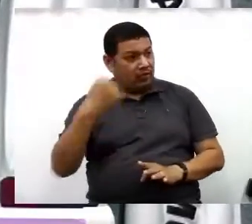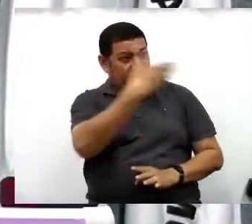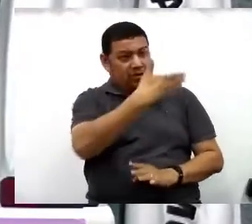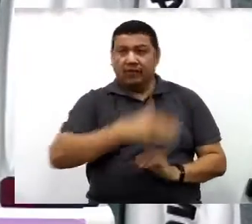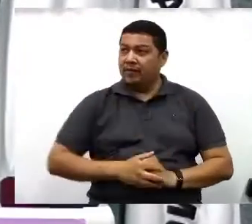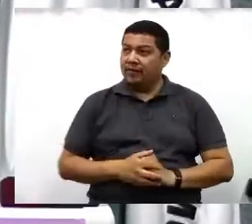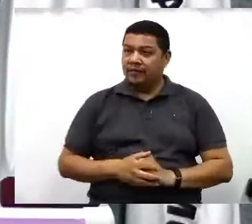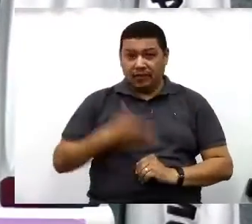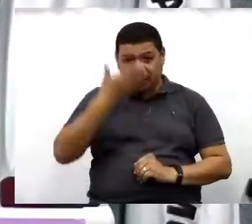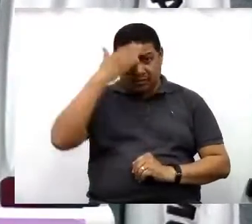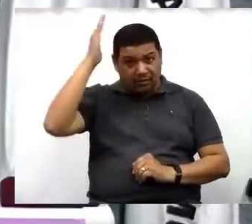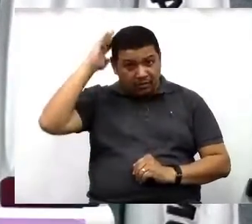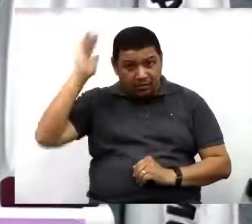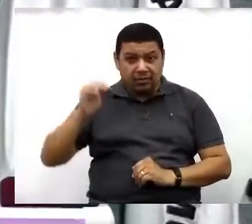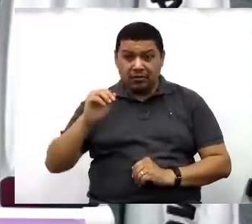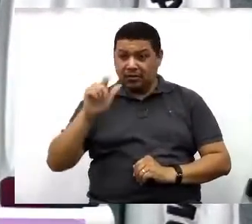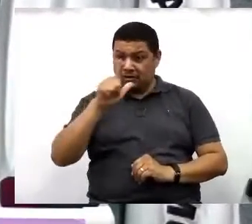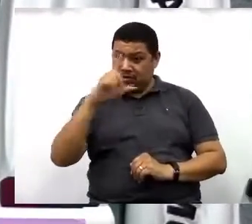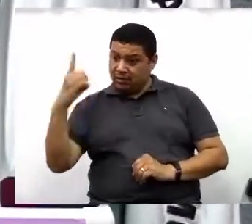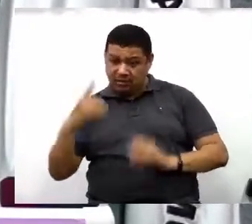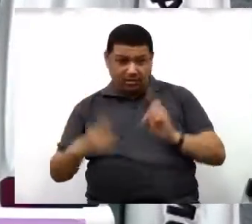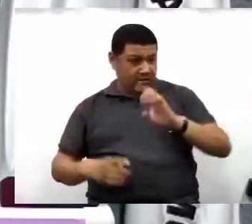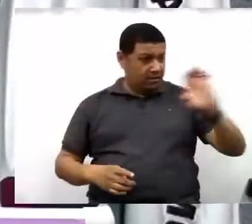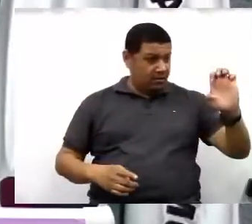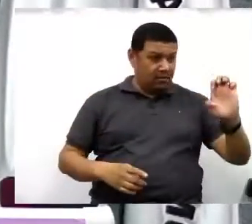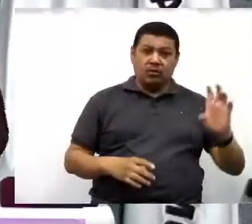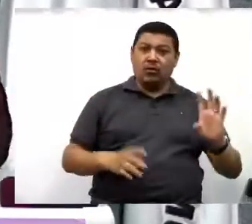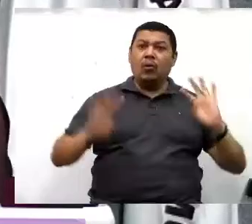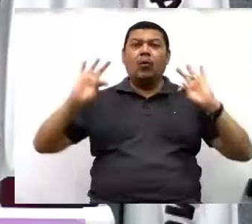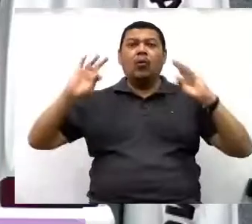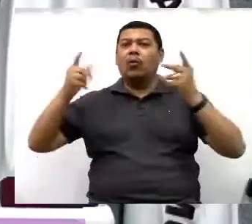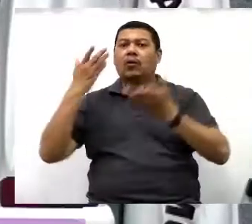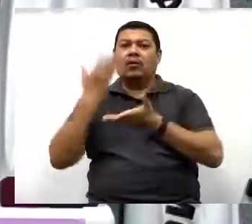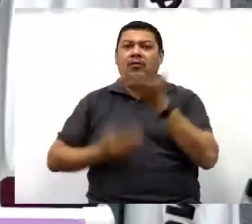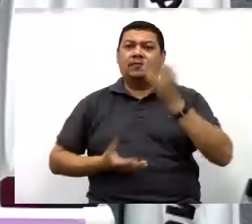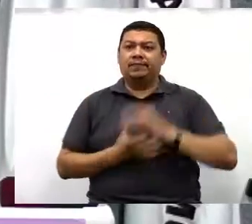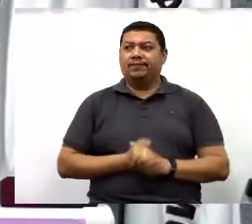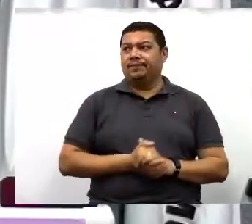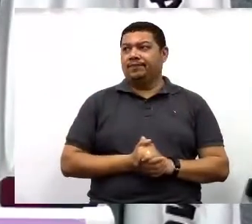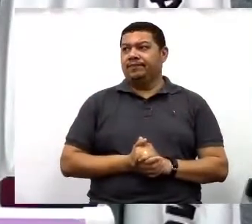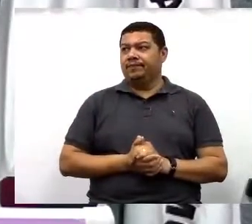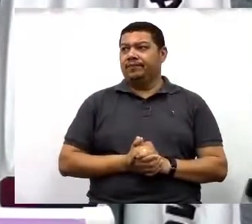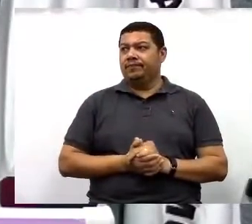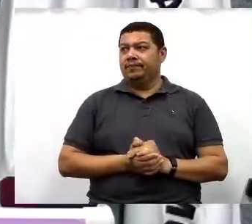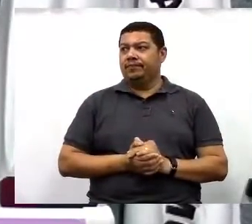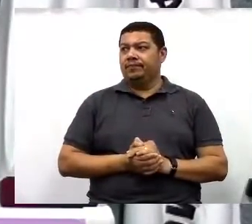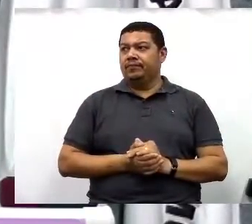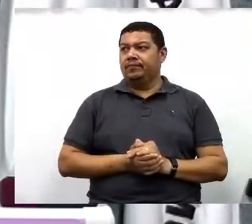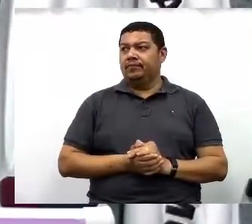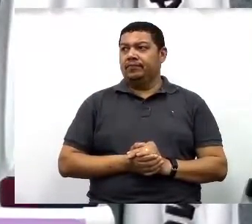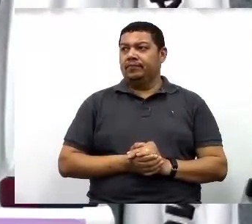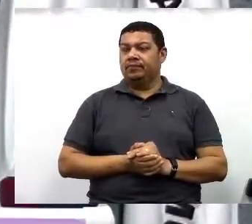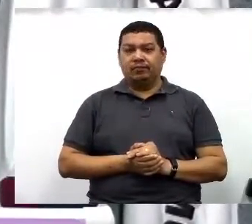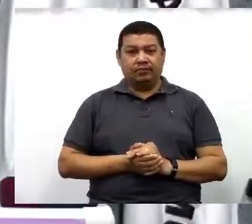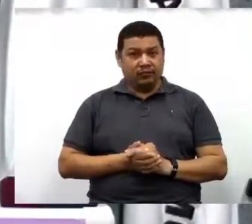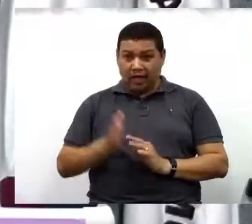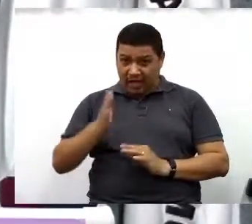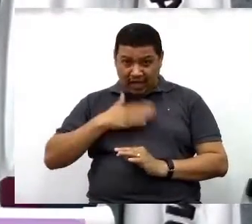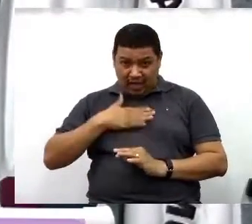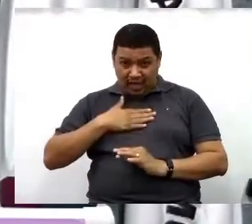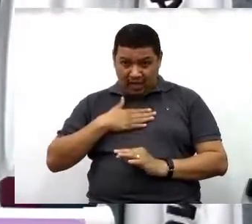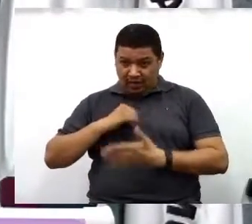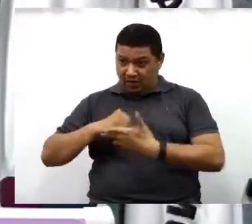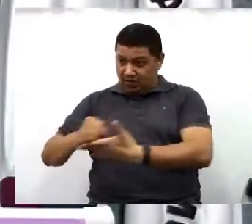na frente, olha atrás, olha para a direita e à esquerda, atingiu todo mundo. Não podei eu ajudar só